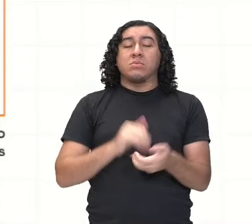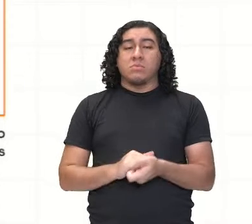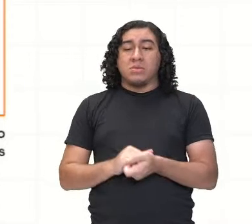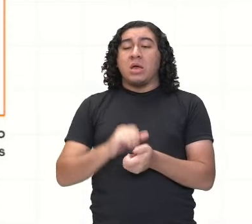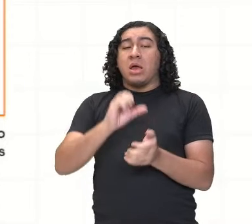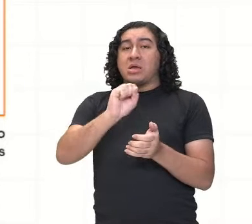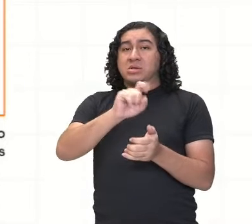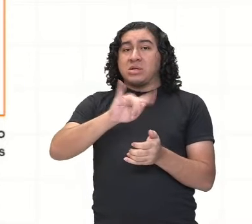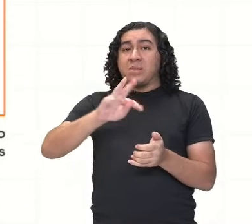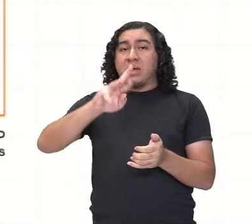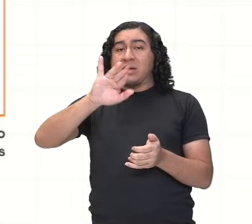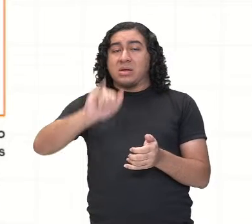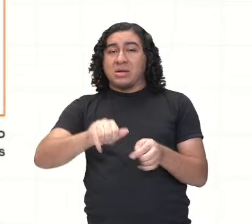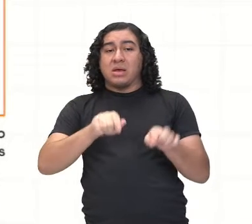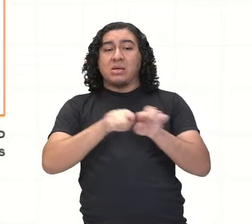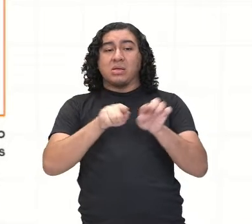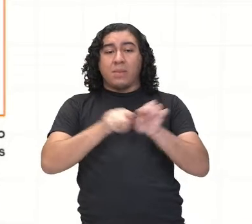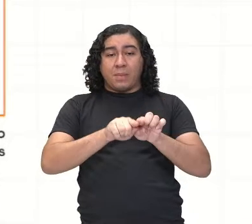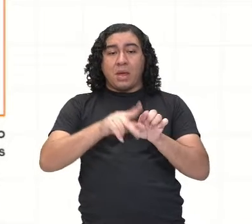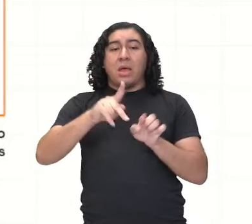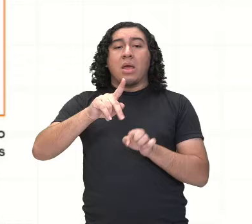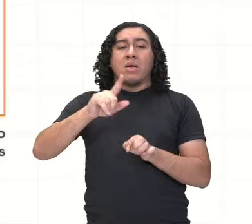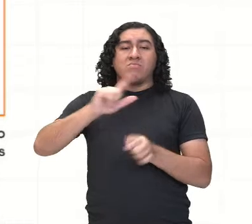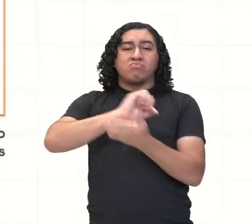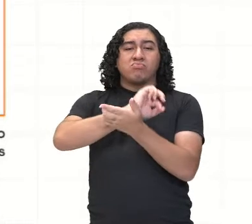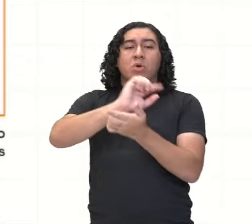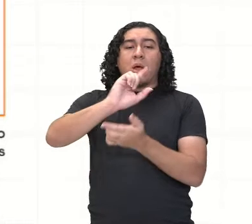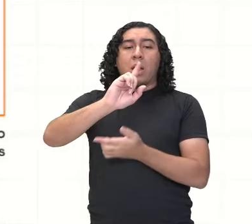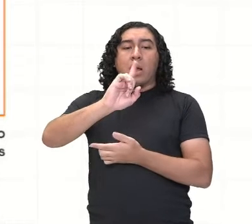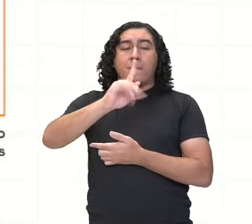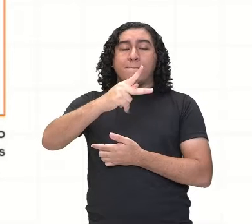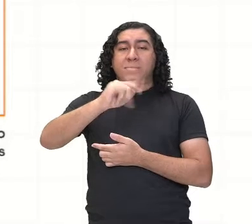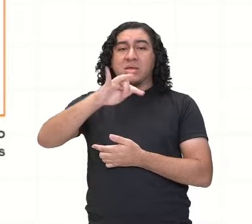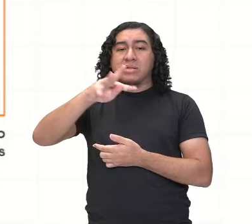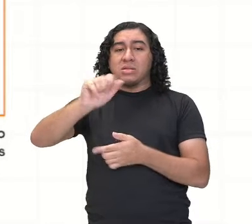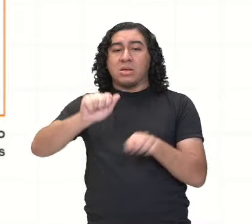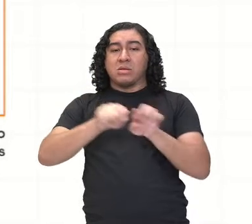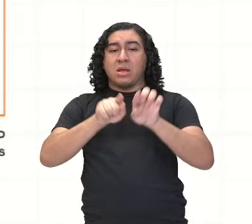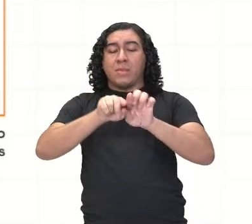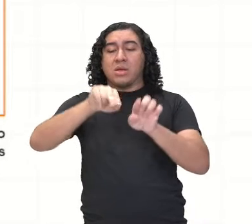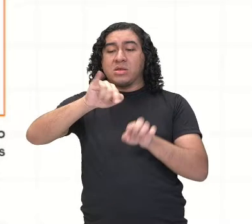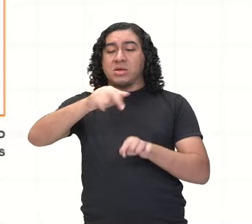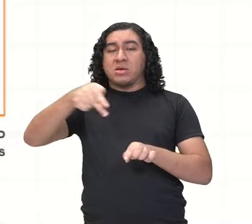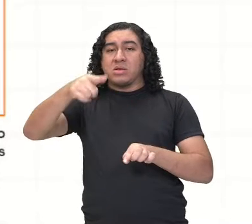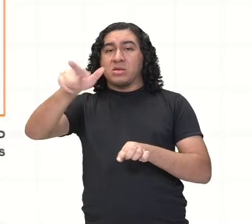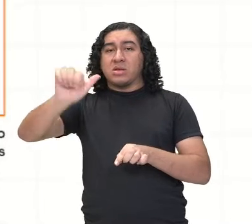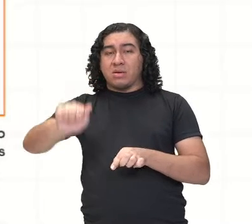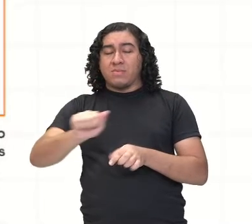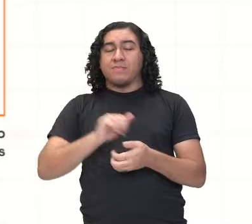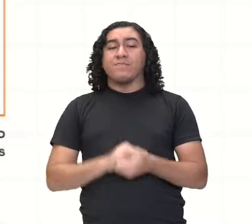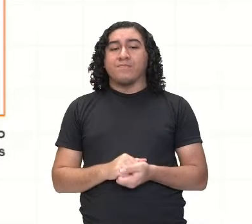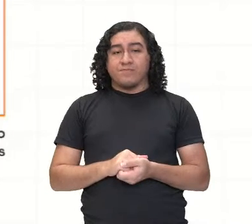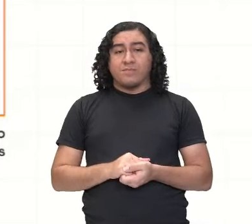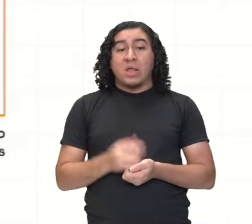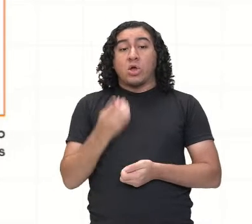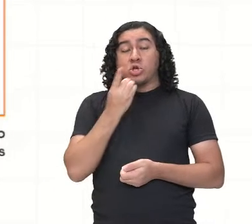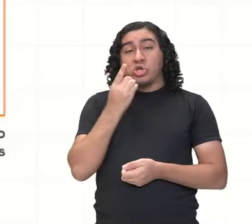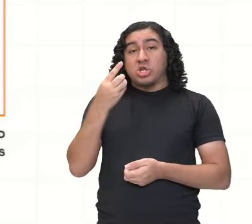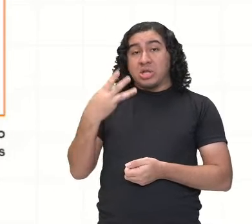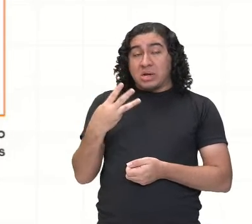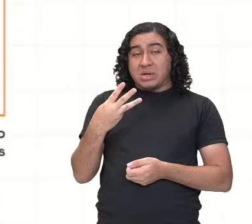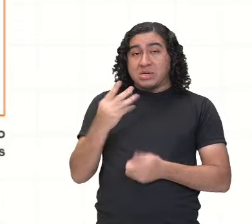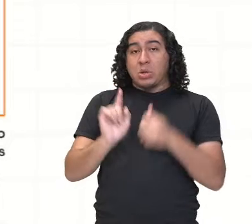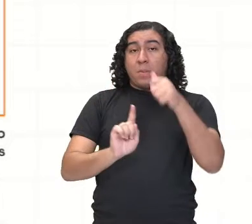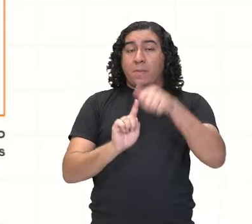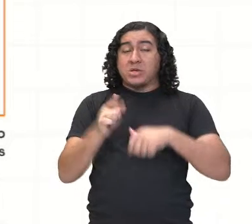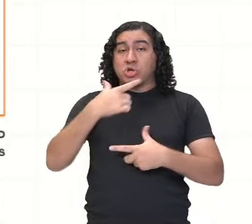Maria, Pinta e Aninha. Ele sai da Espanha no dia 3 de agosto de 1492